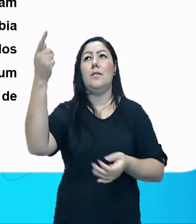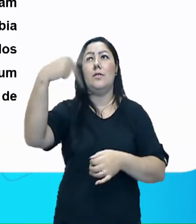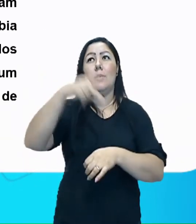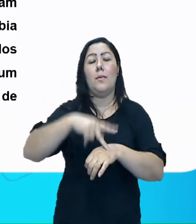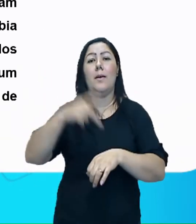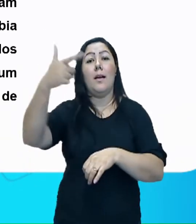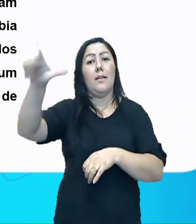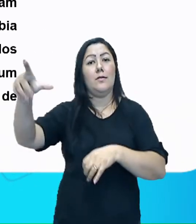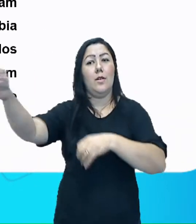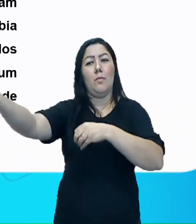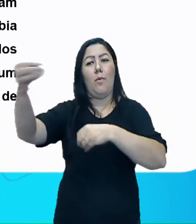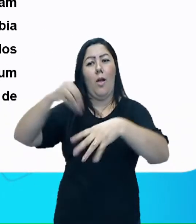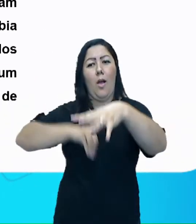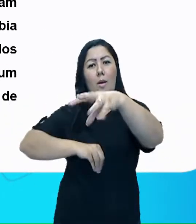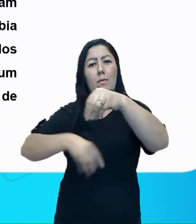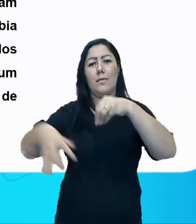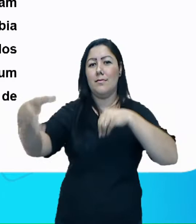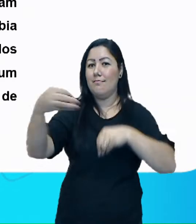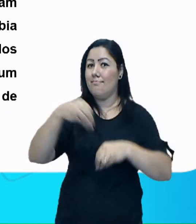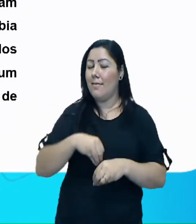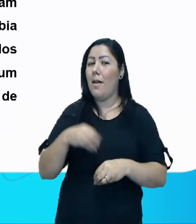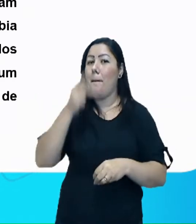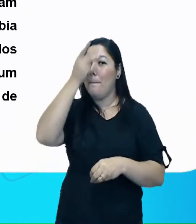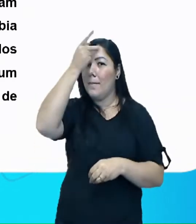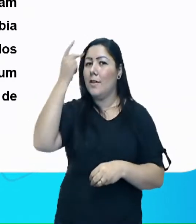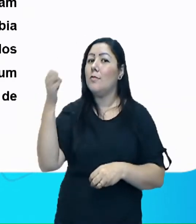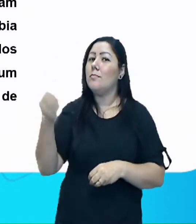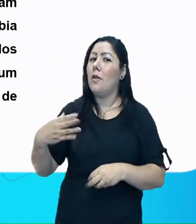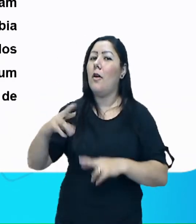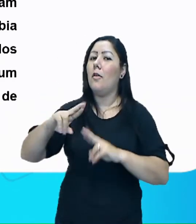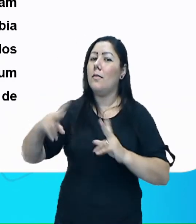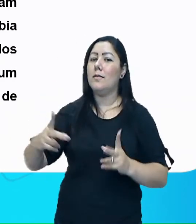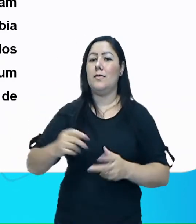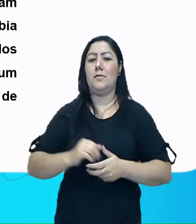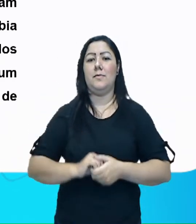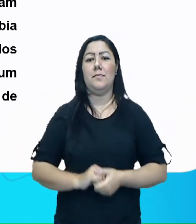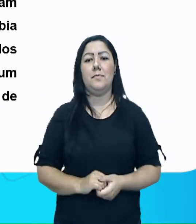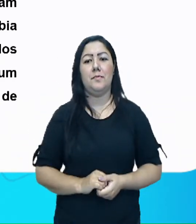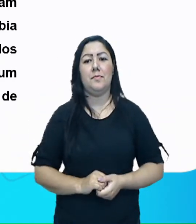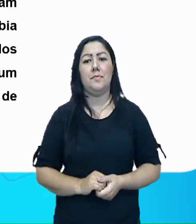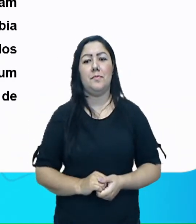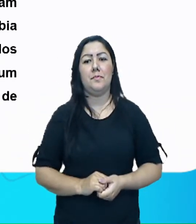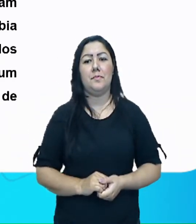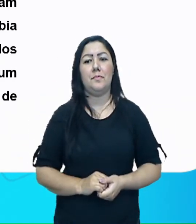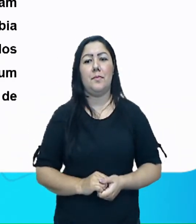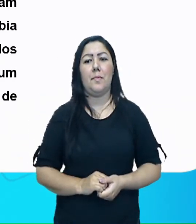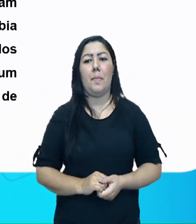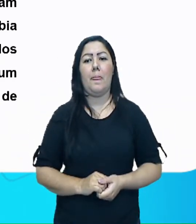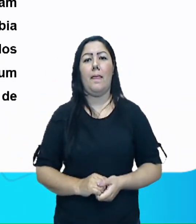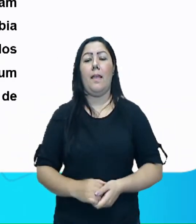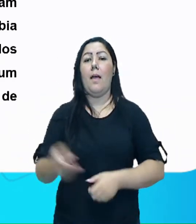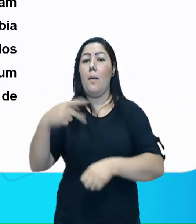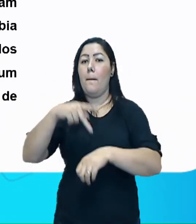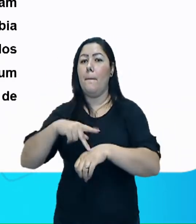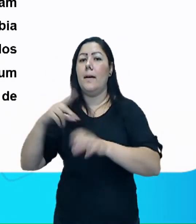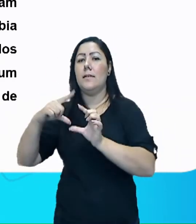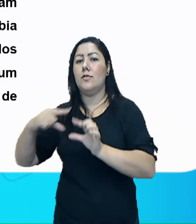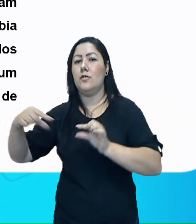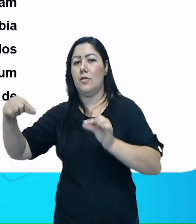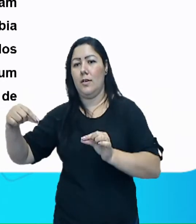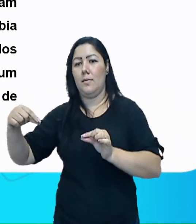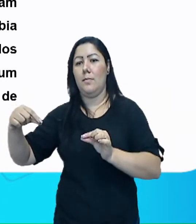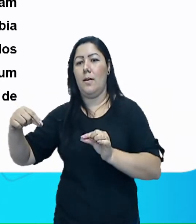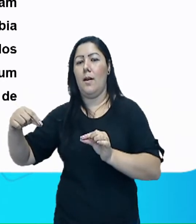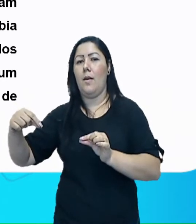xenofobia, mal disfarçada, repete velhos argumentos. Os japoneses eram indesejados